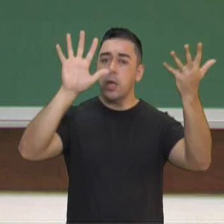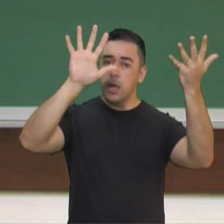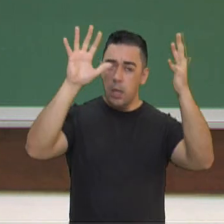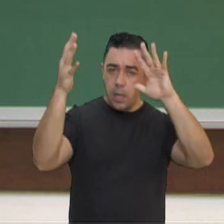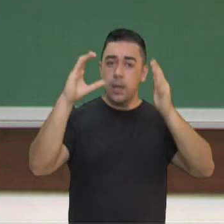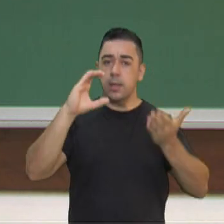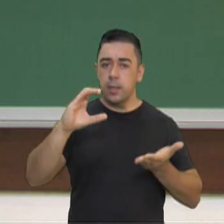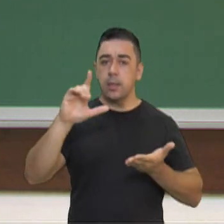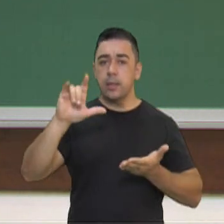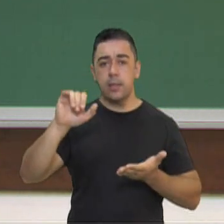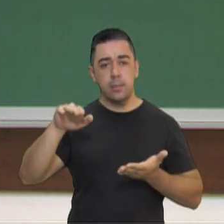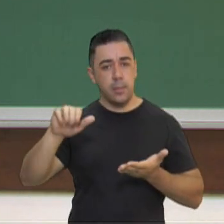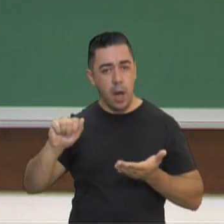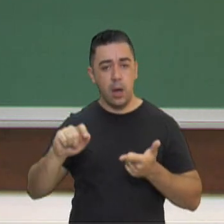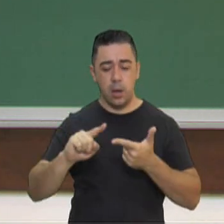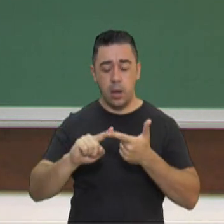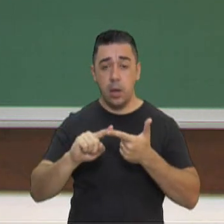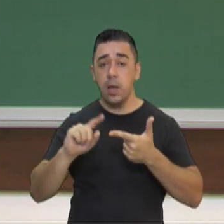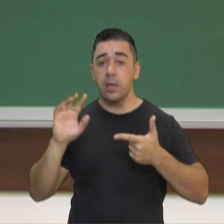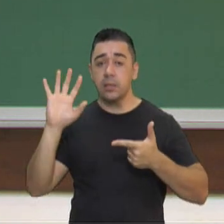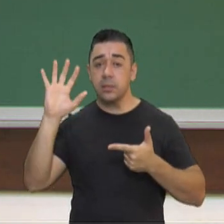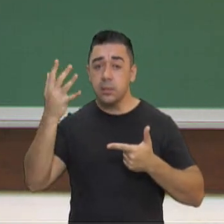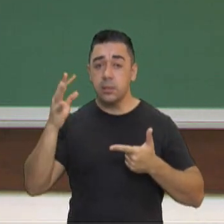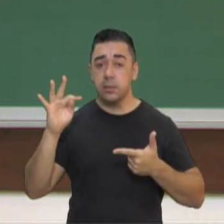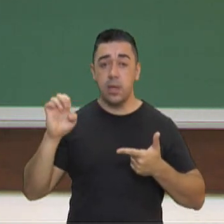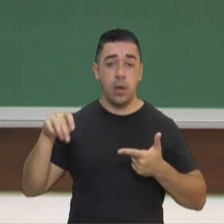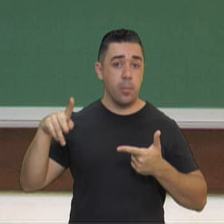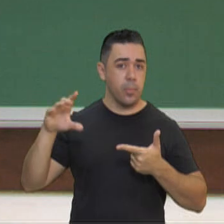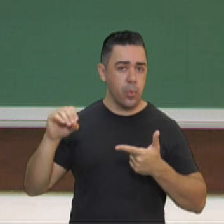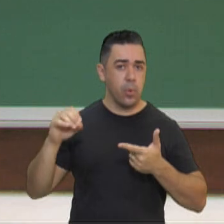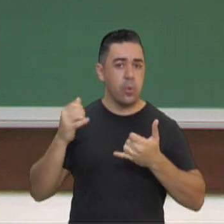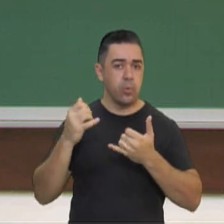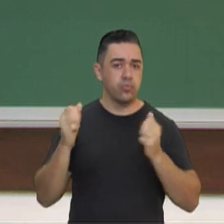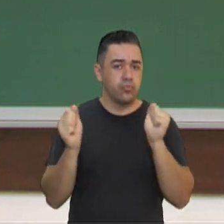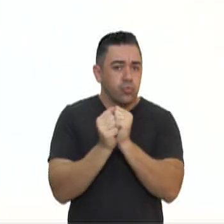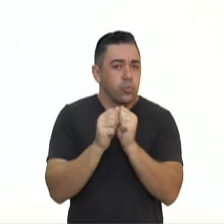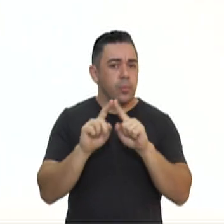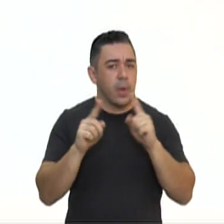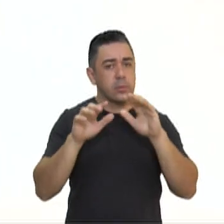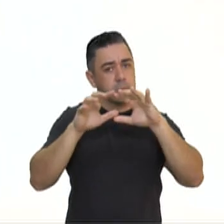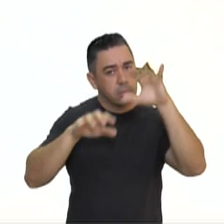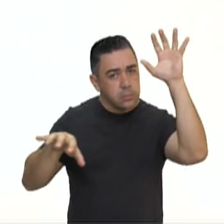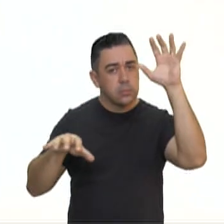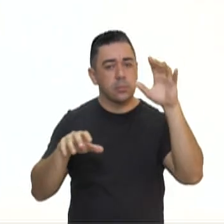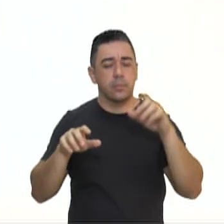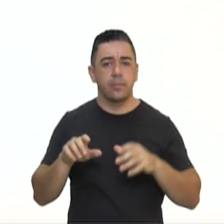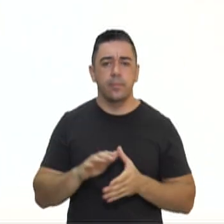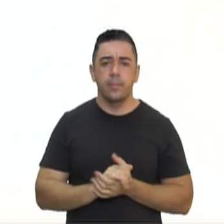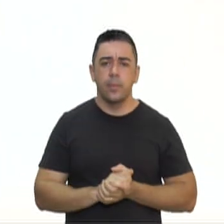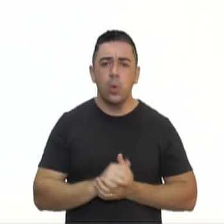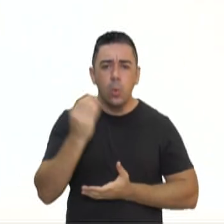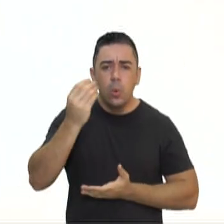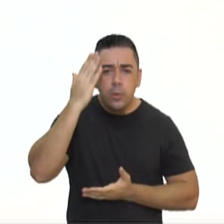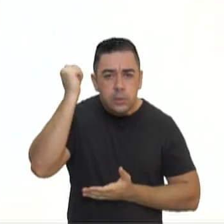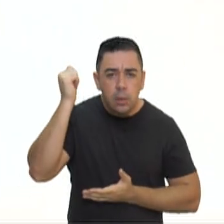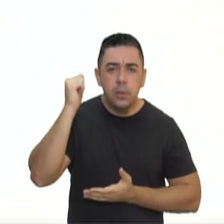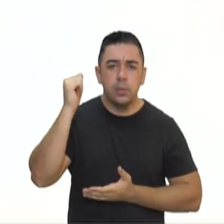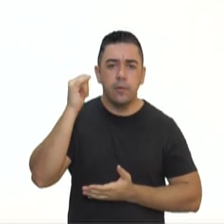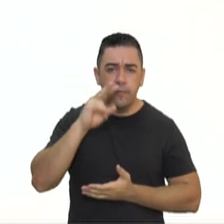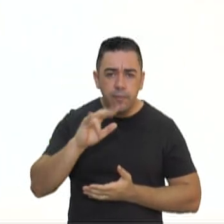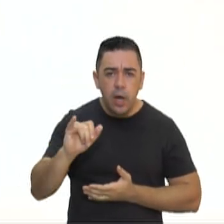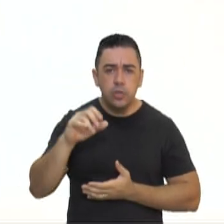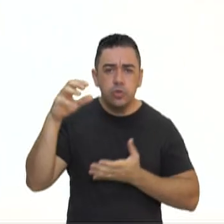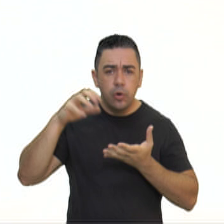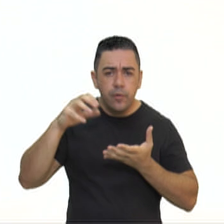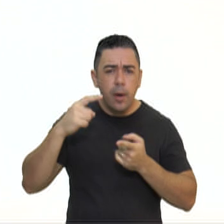um a ver com o outro, mas não são sinônimos. Outra coisa importante, a previsão do tempo que nós falamos nessa aula,